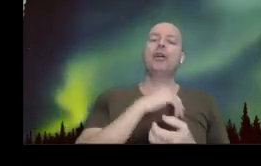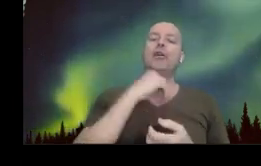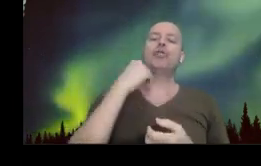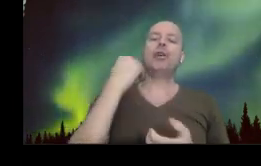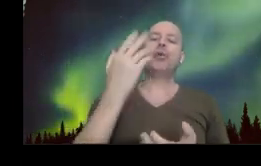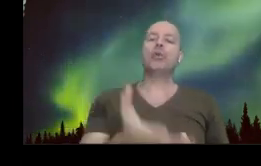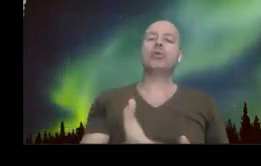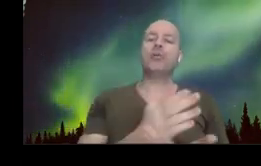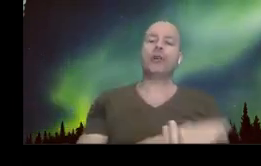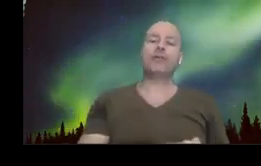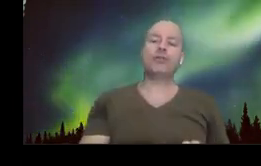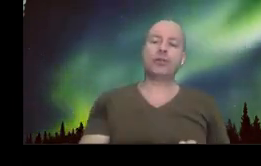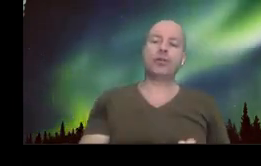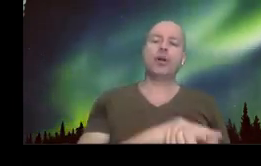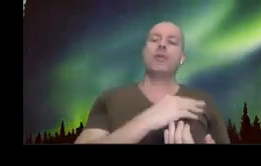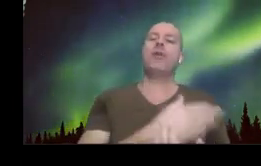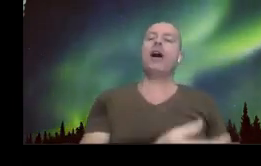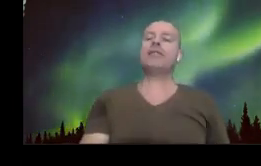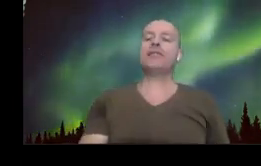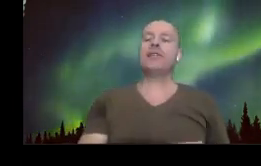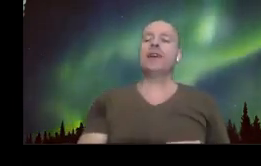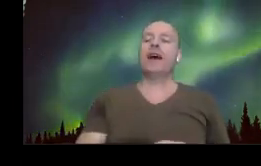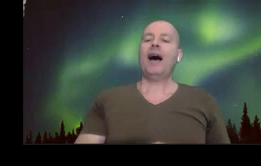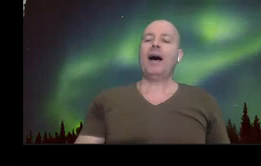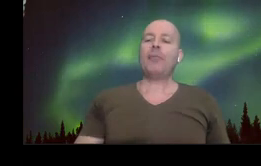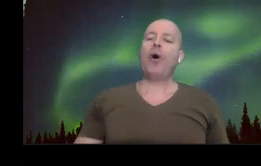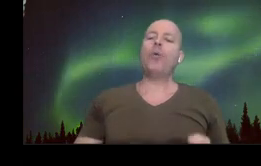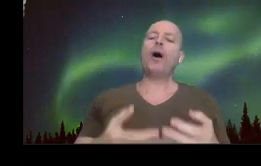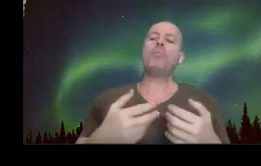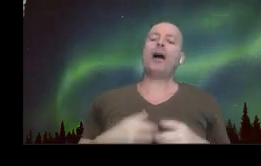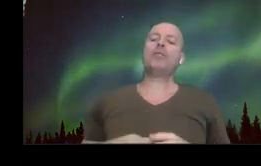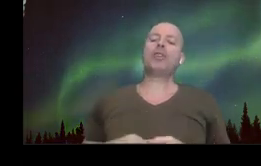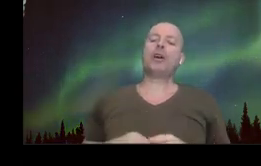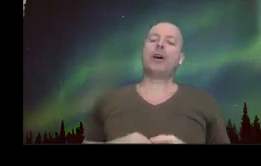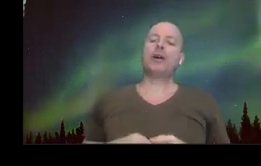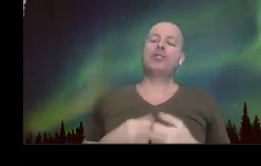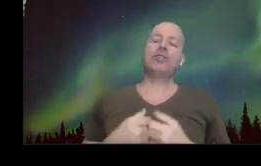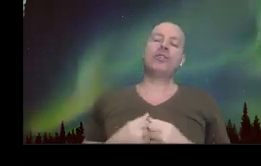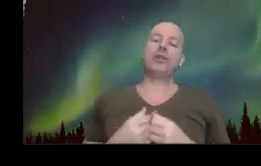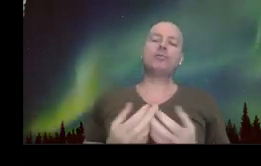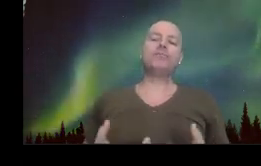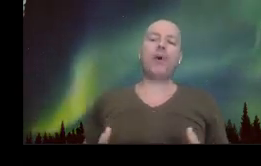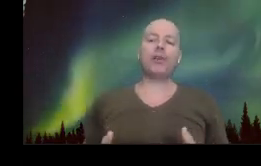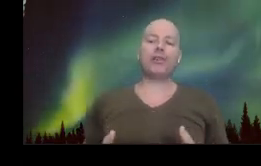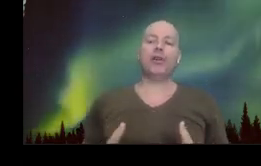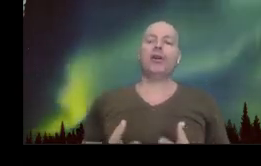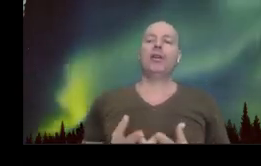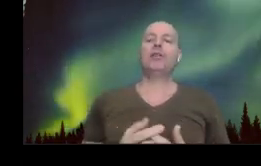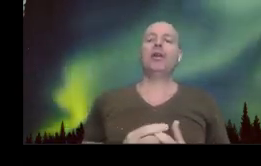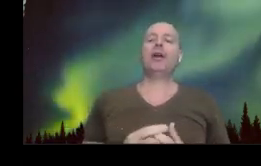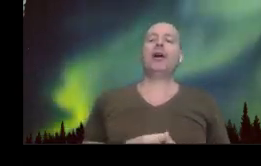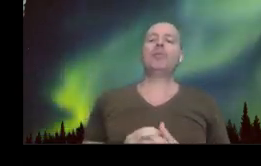ir de encontro ao que for decidido, mas a boa prática diz que não